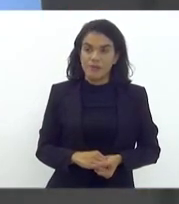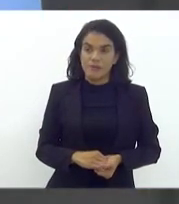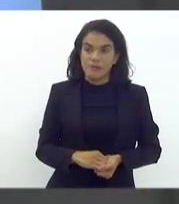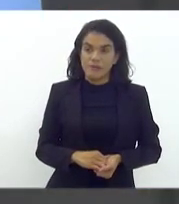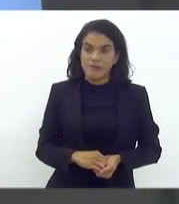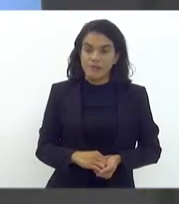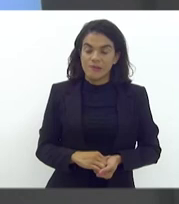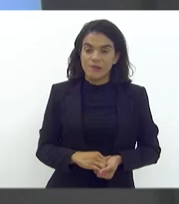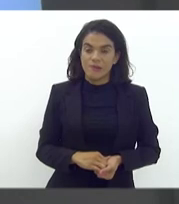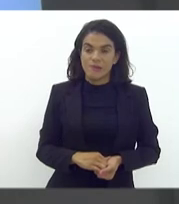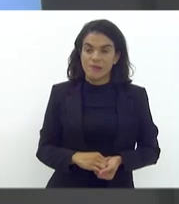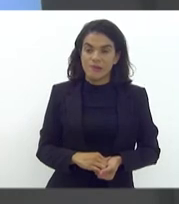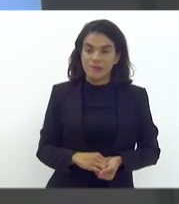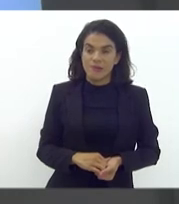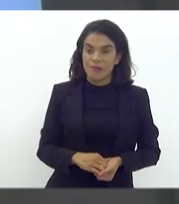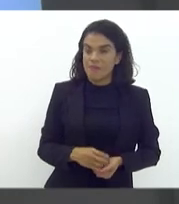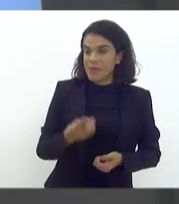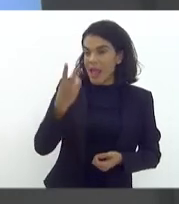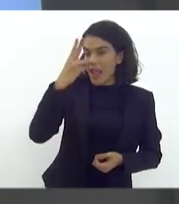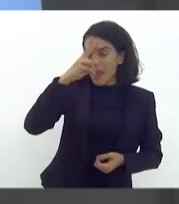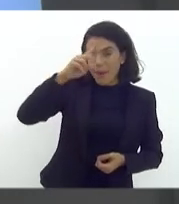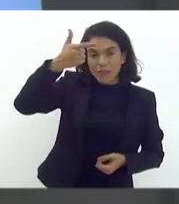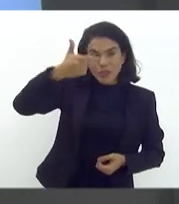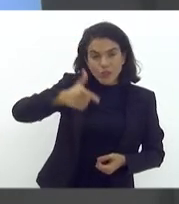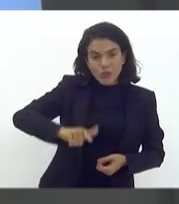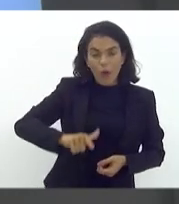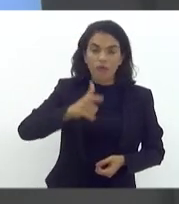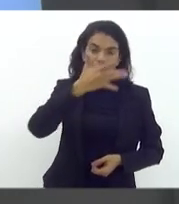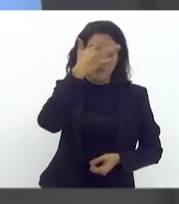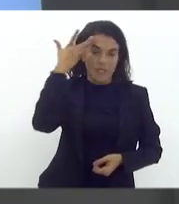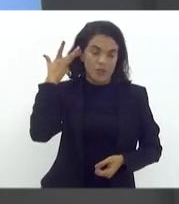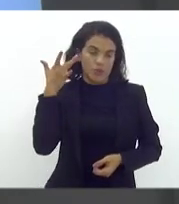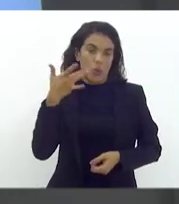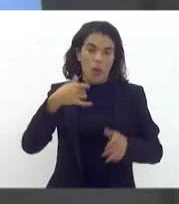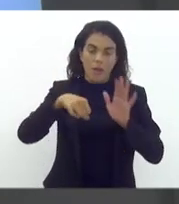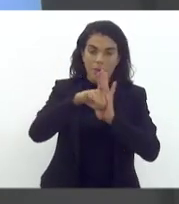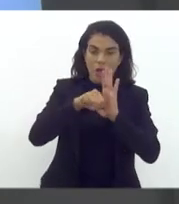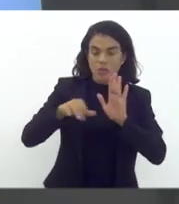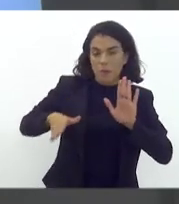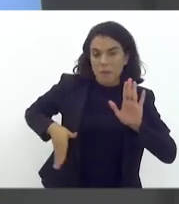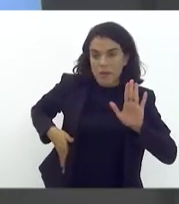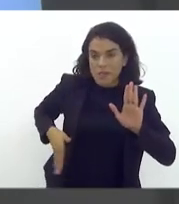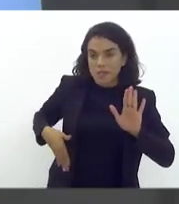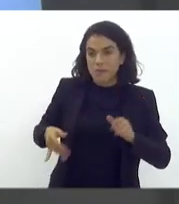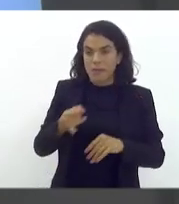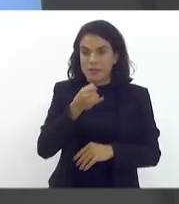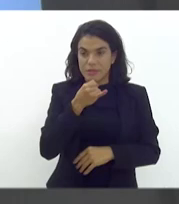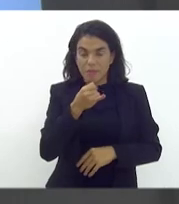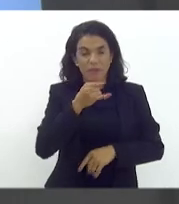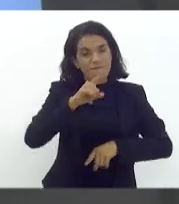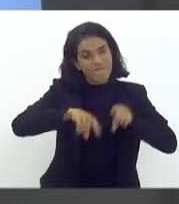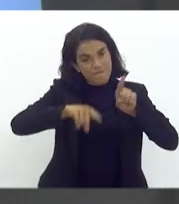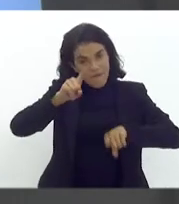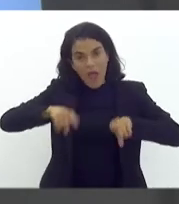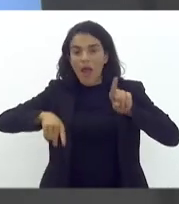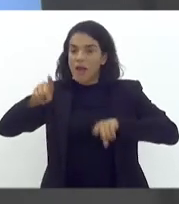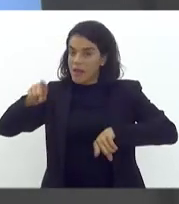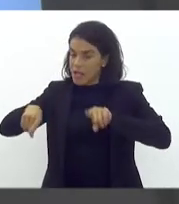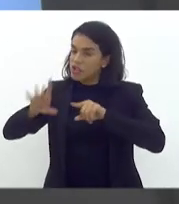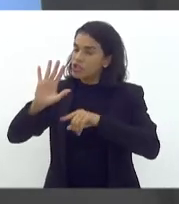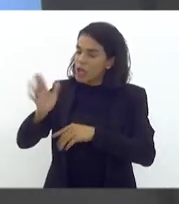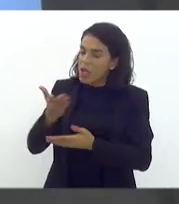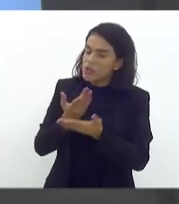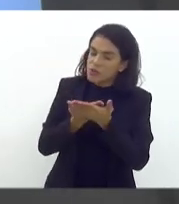existe uma série de fatores ou variáveis para não ter um técnico que são estudados